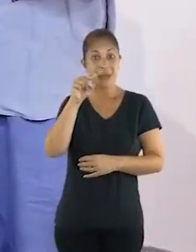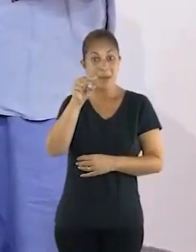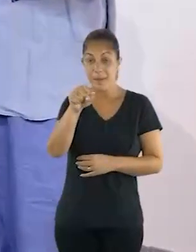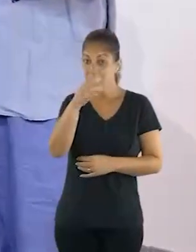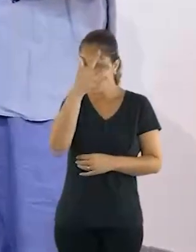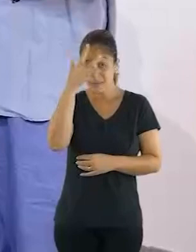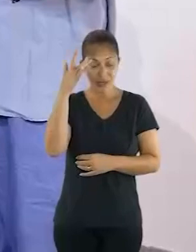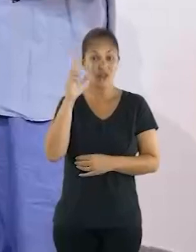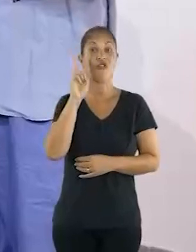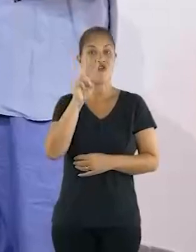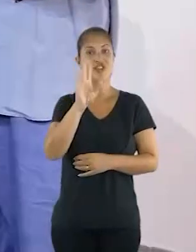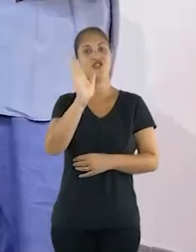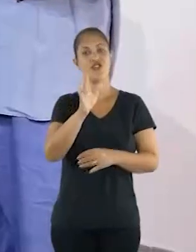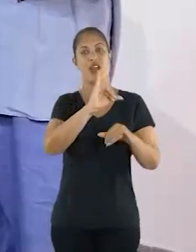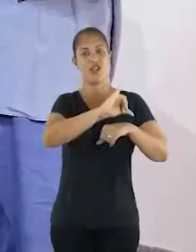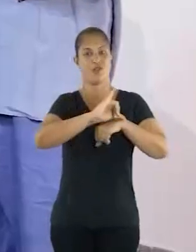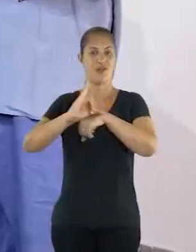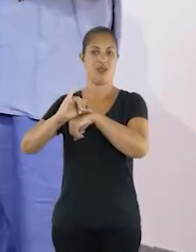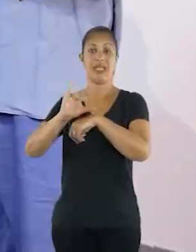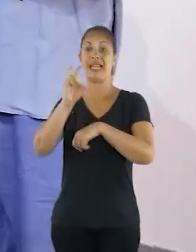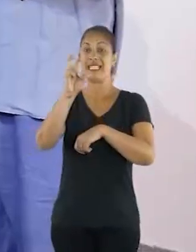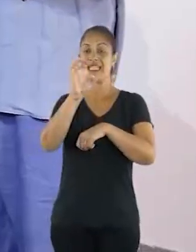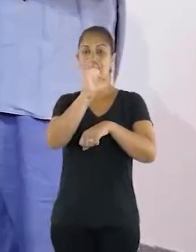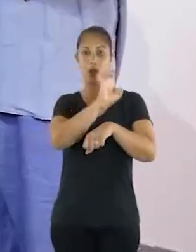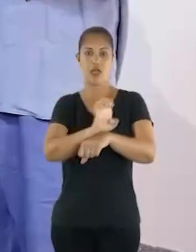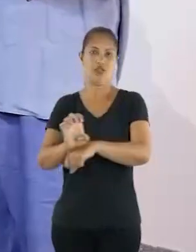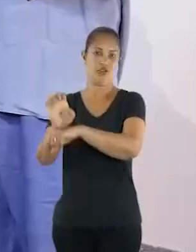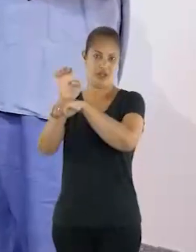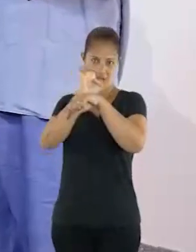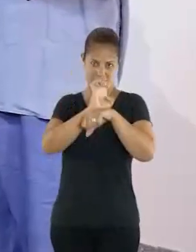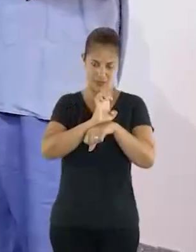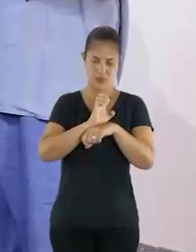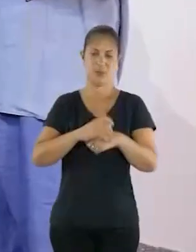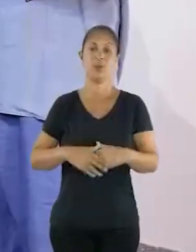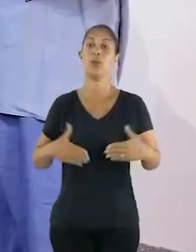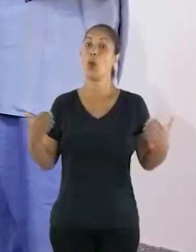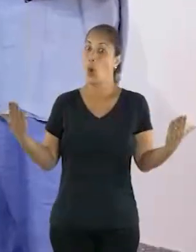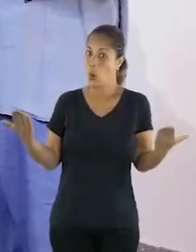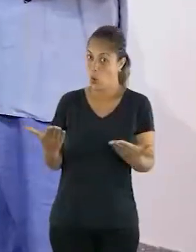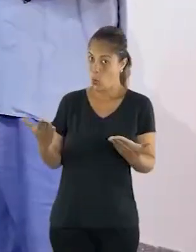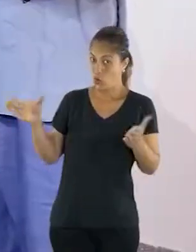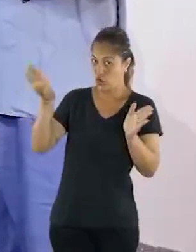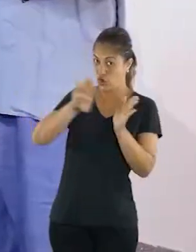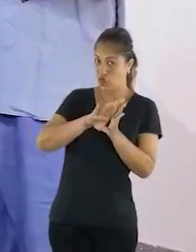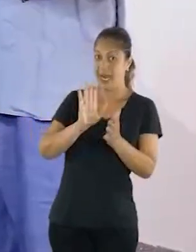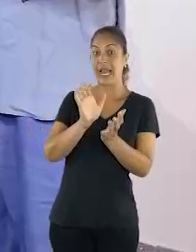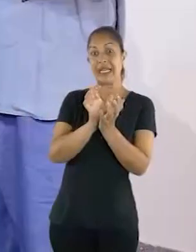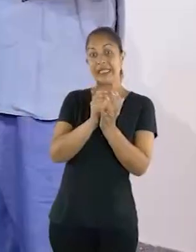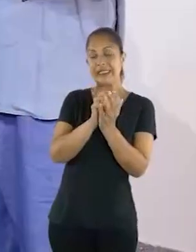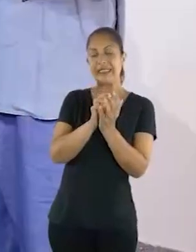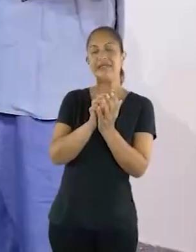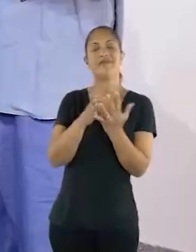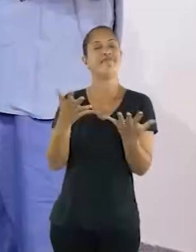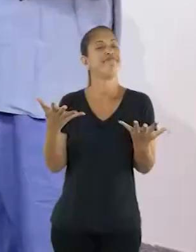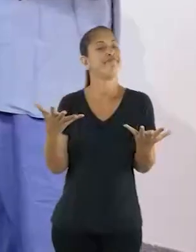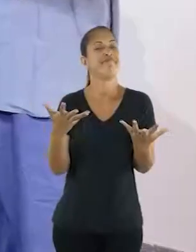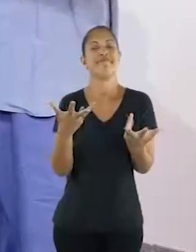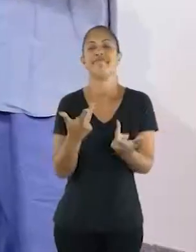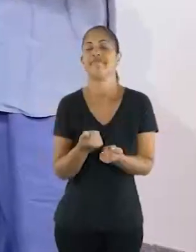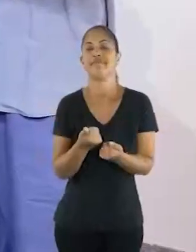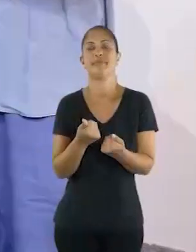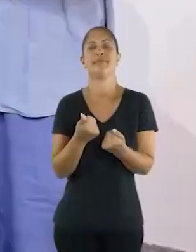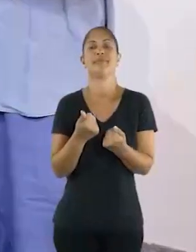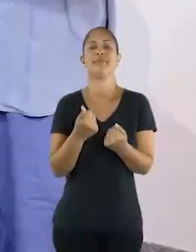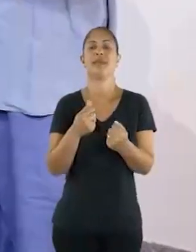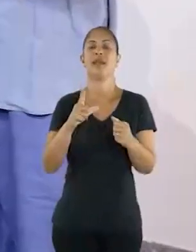essa exposição em 5 estados. Então, hoje a gente chega em Recife aquecido,